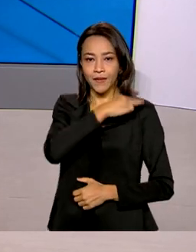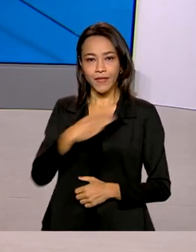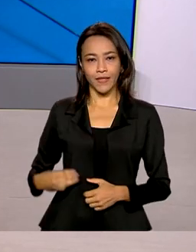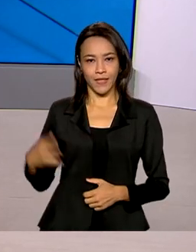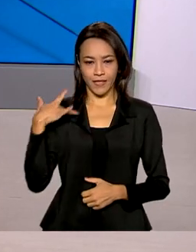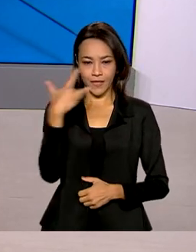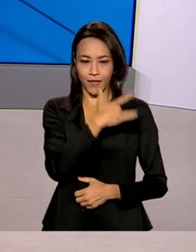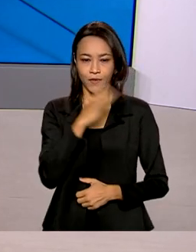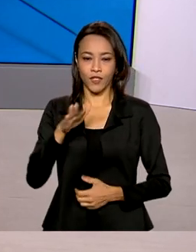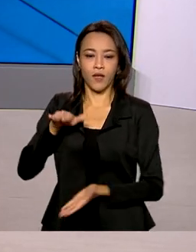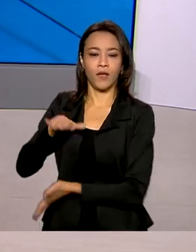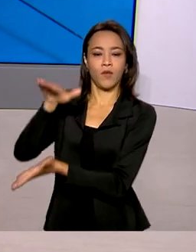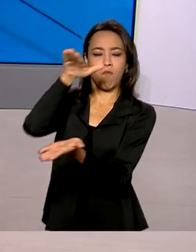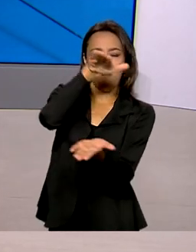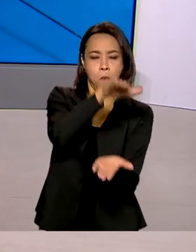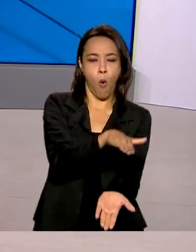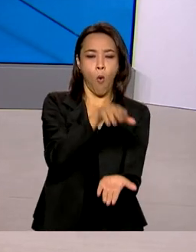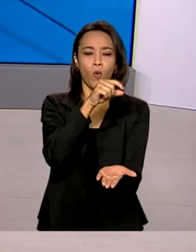todo o país